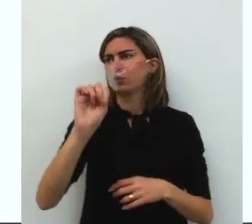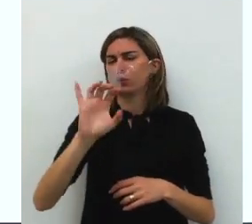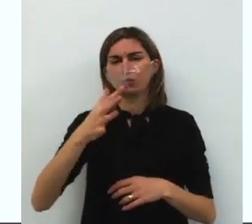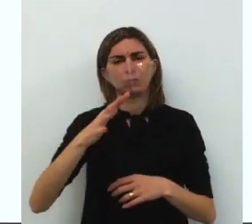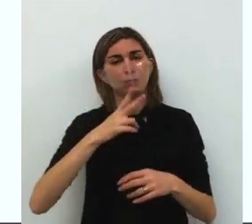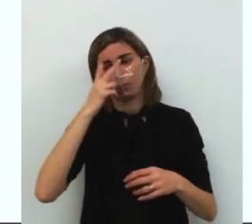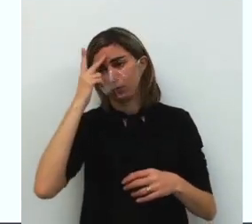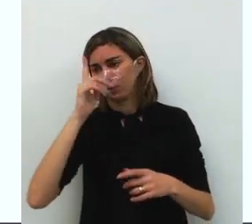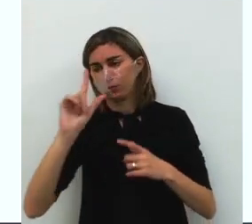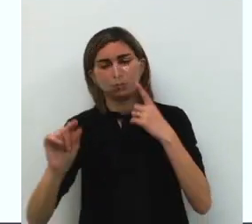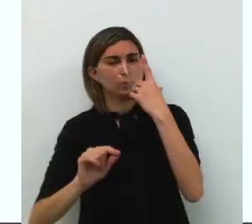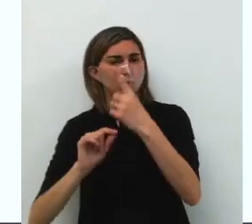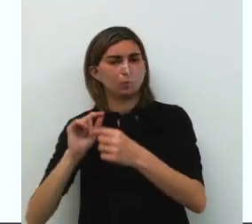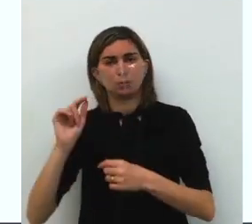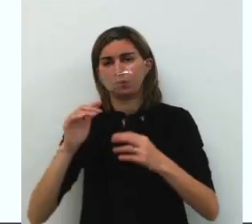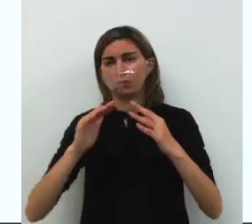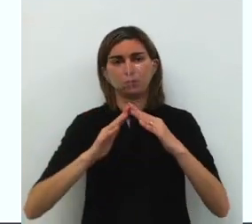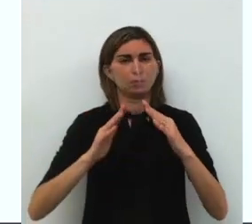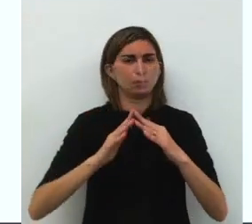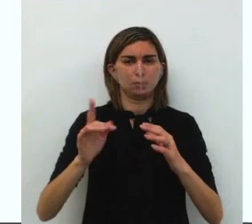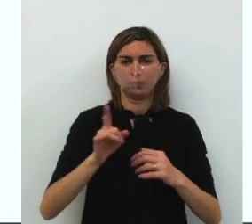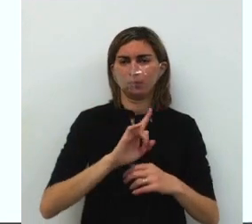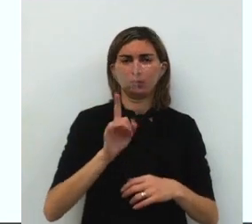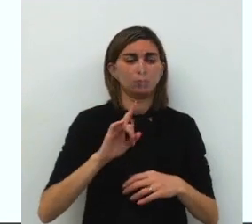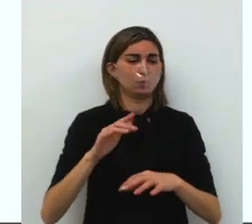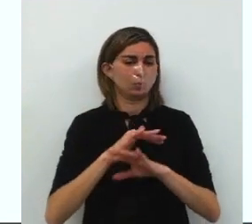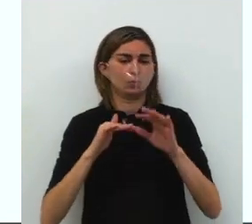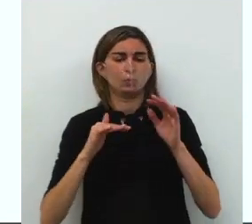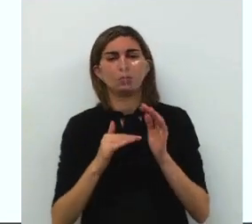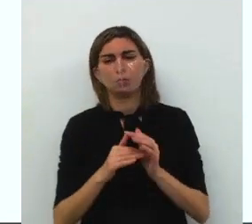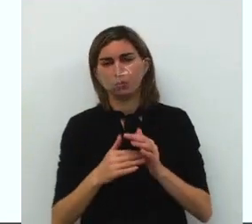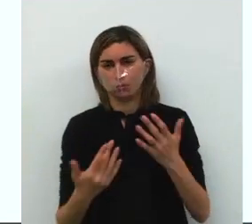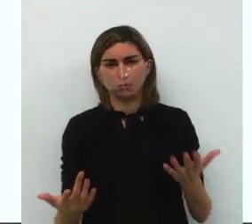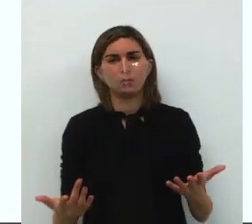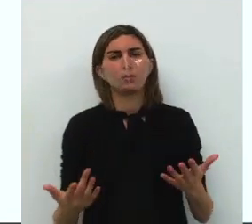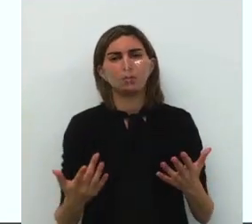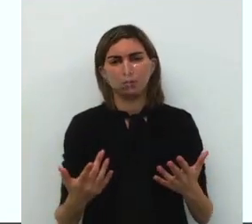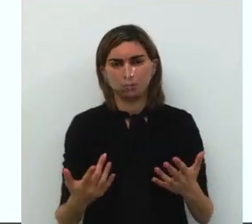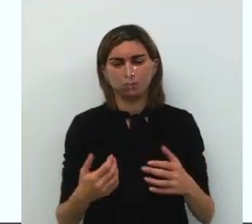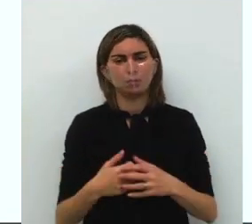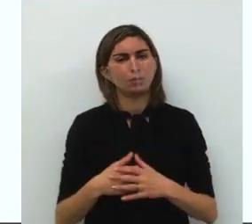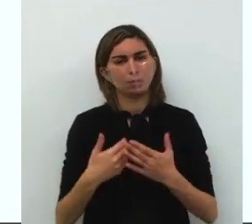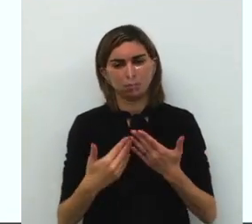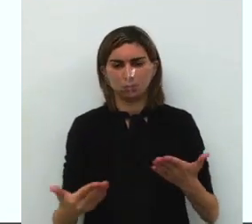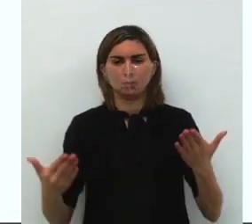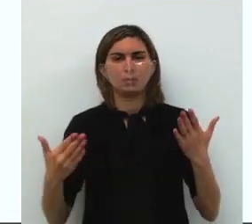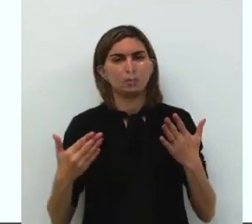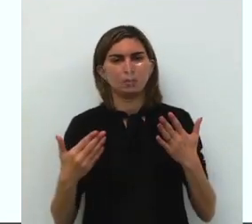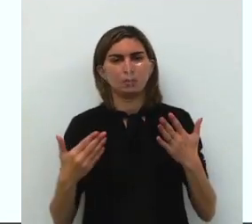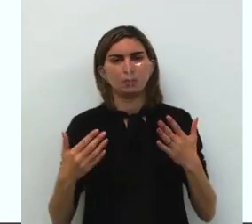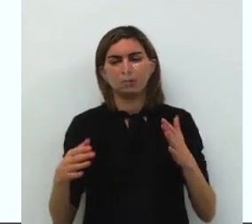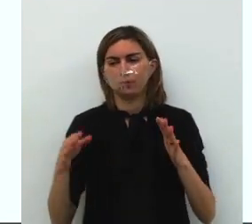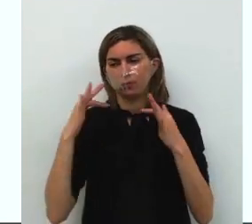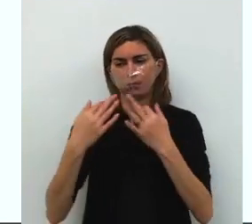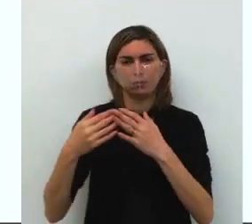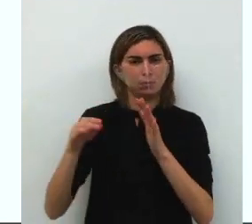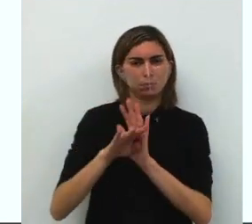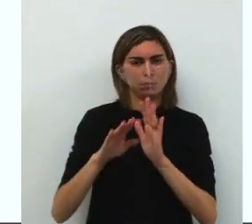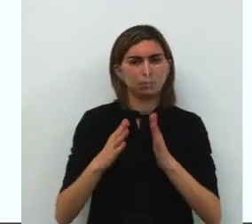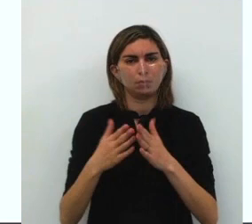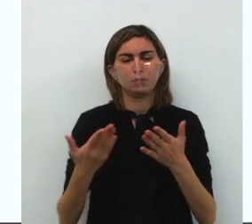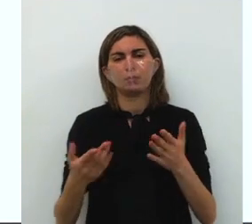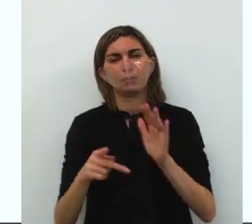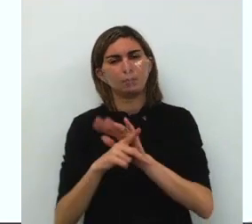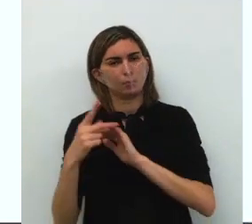18, muita gente não sai de casa. Vê o terror. Receber tudo por correspondência, o delivery. É comida chegando em casa,